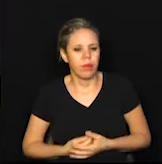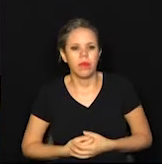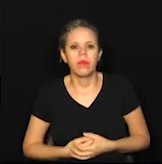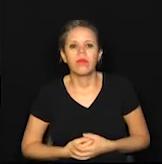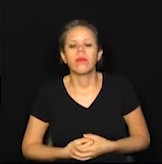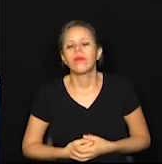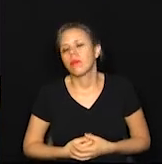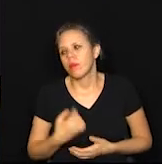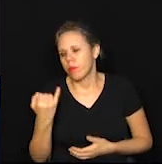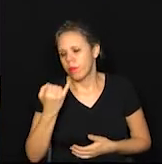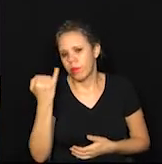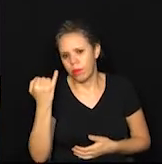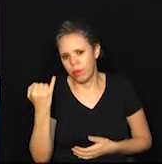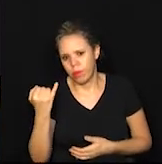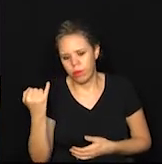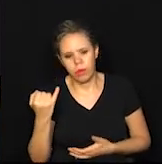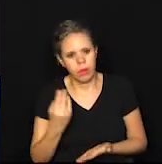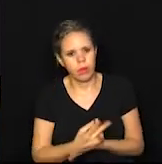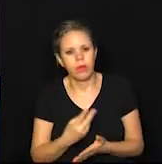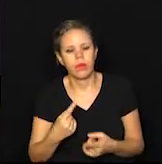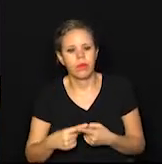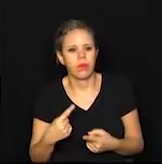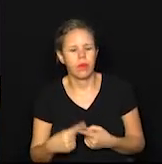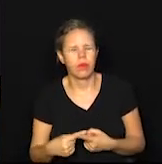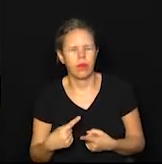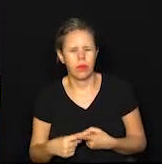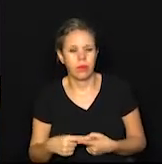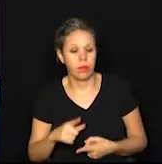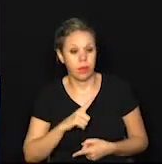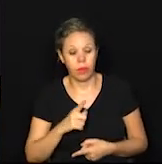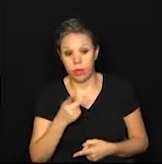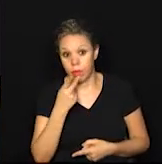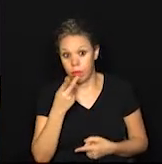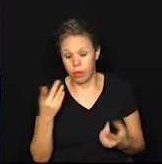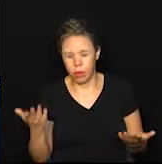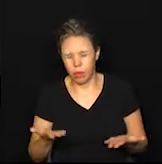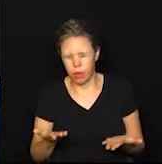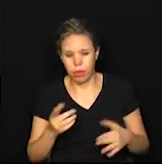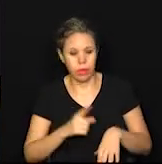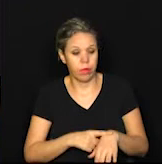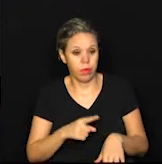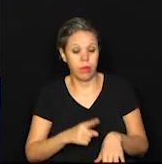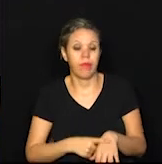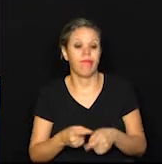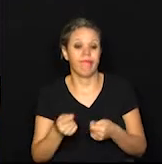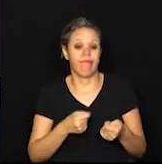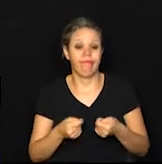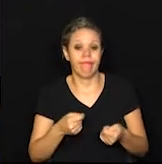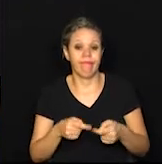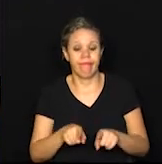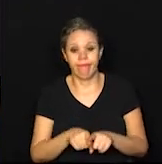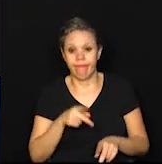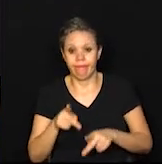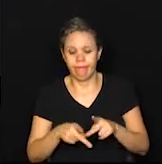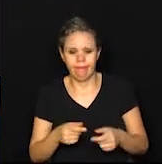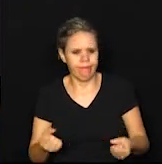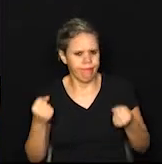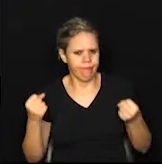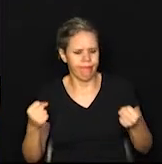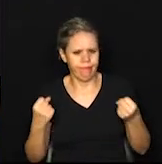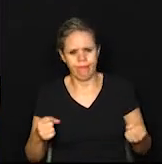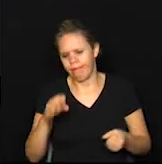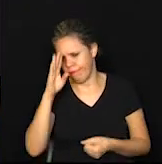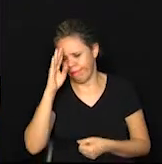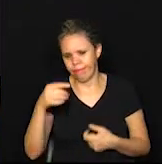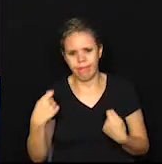algo muito importante, mesmo porque a gente está falando agora de um momento de comorbidade, atividade física